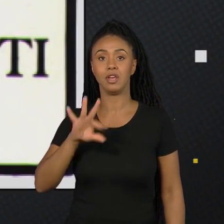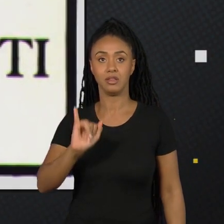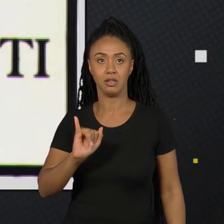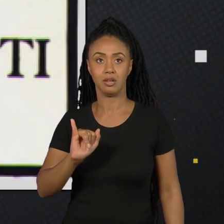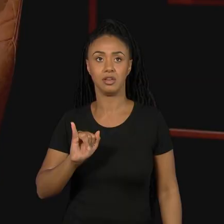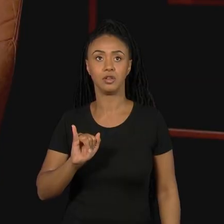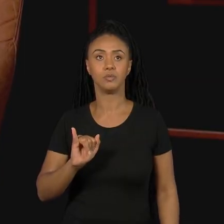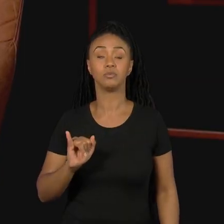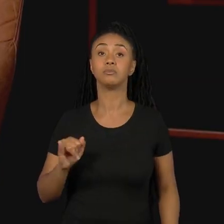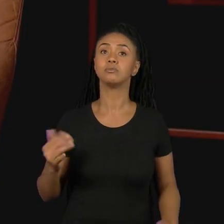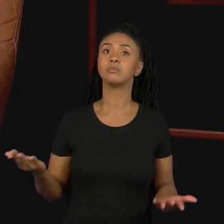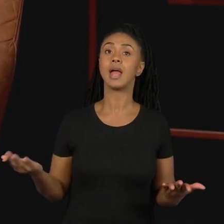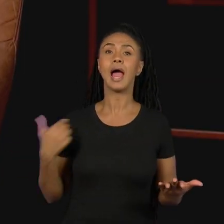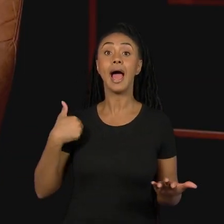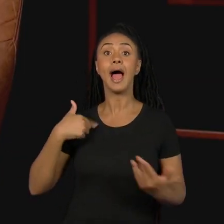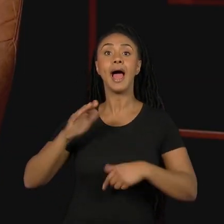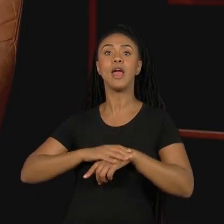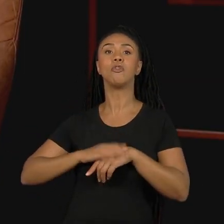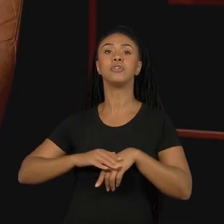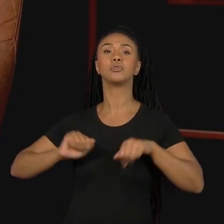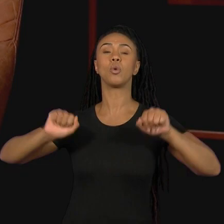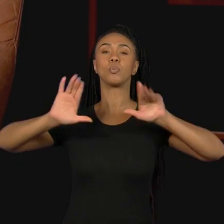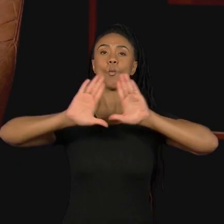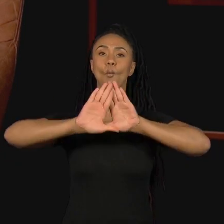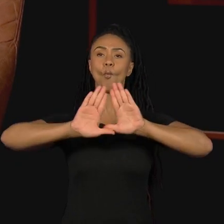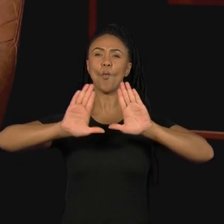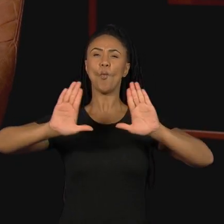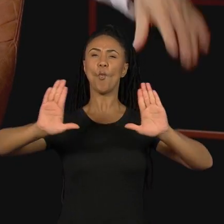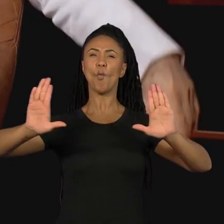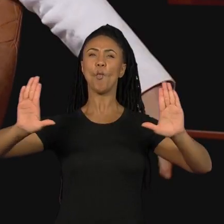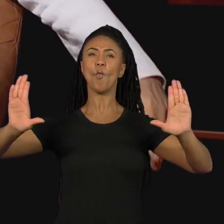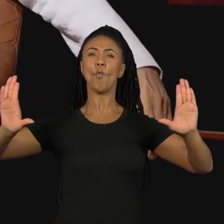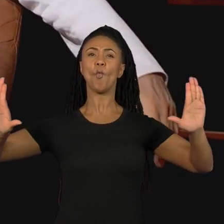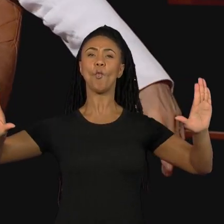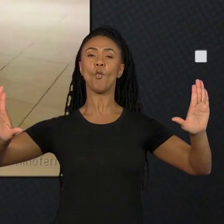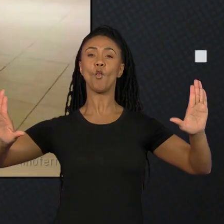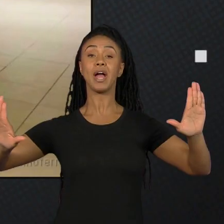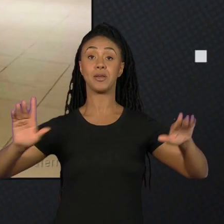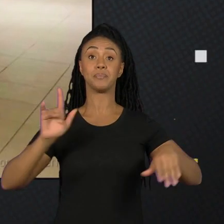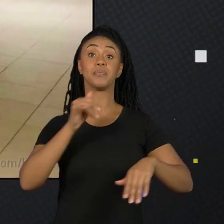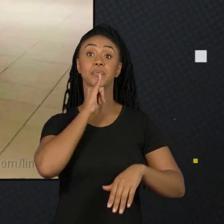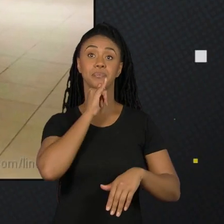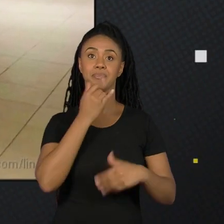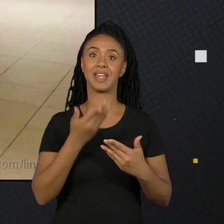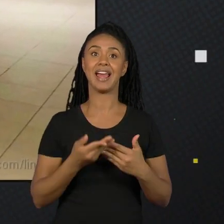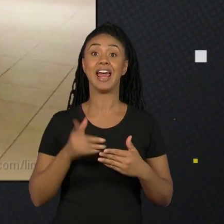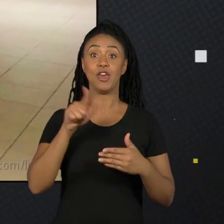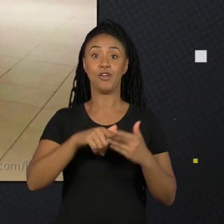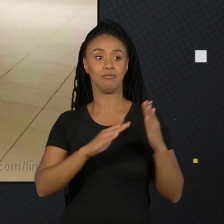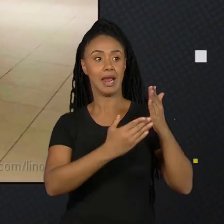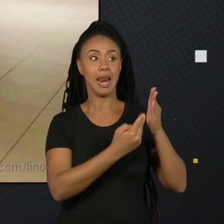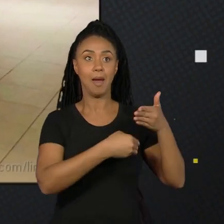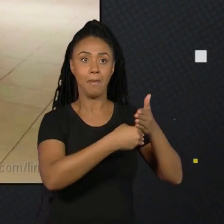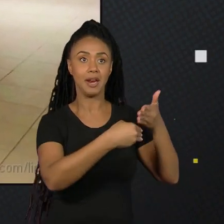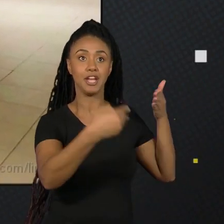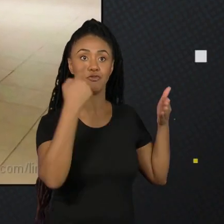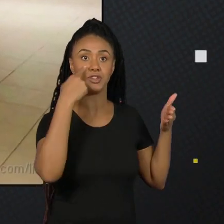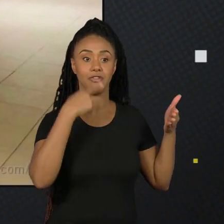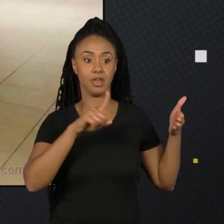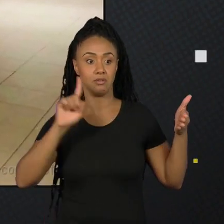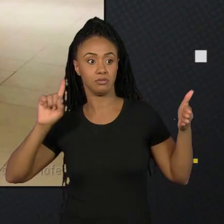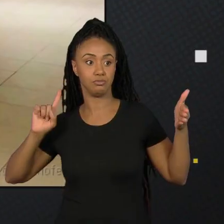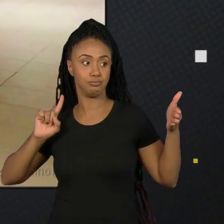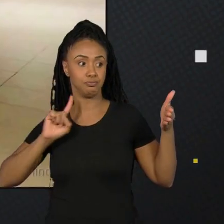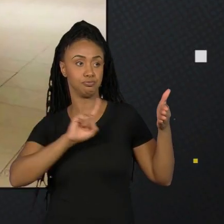metrô. Então eu fiz aquela coisa esticada. Então você quando entra de um lado, você olha e você vê a cara da mulher, do outro lado você vê a cara do homem.